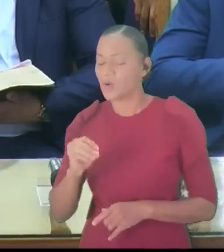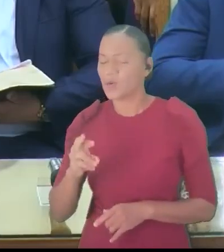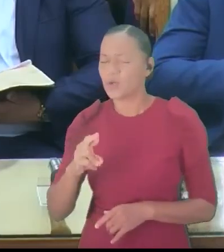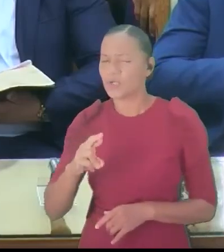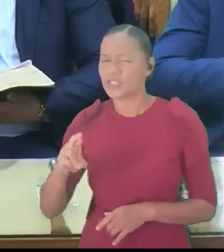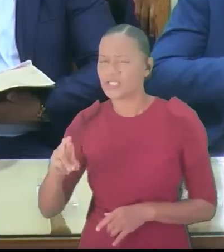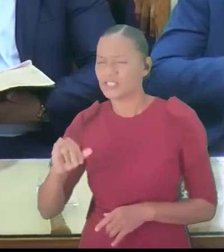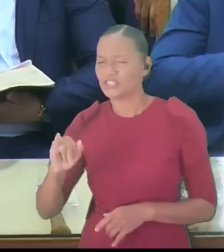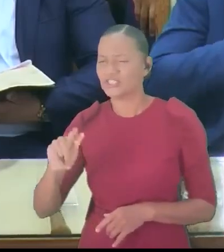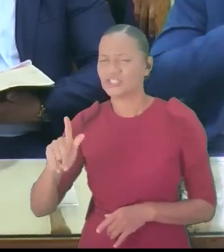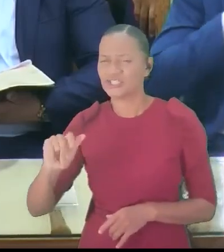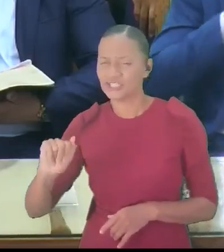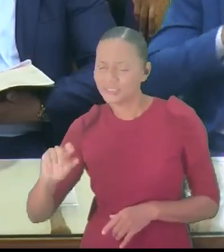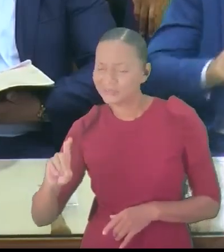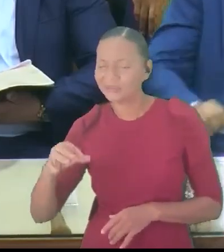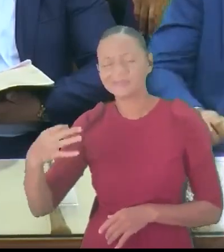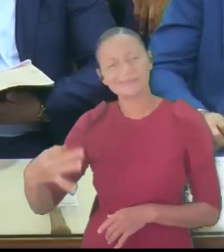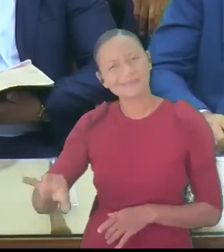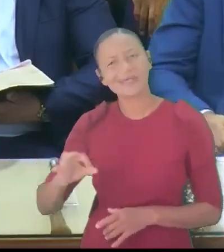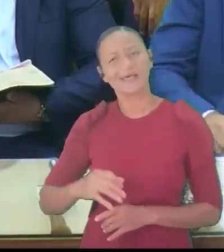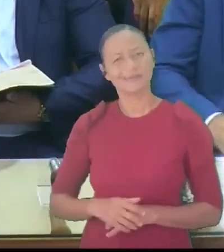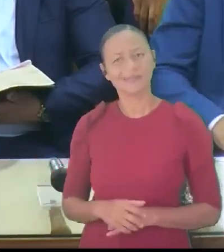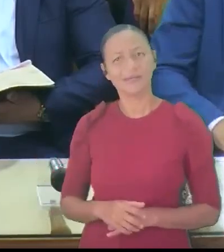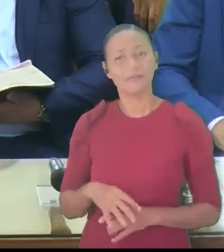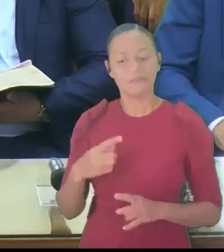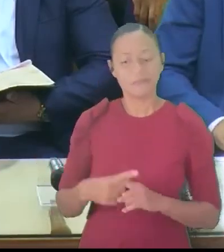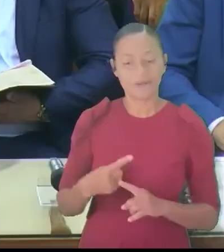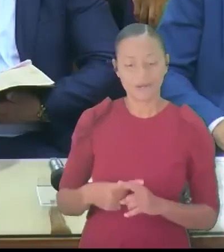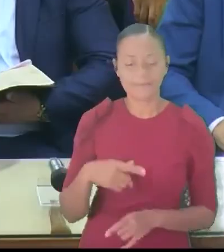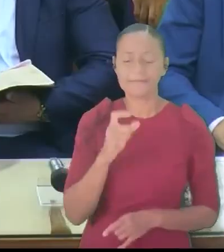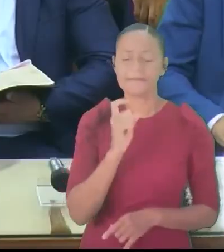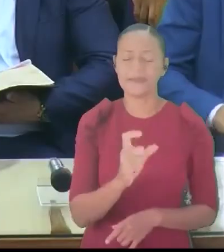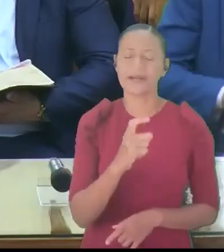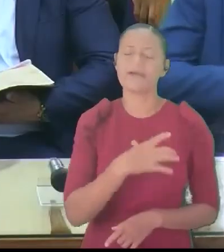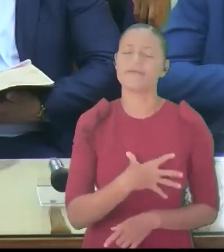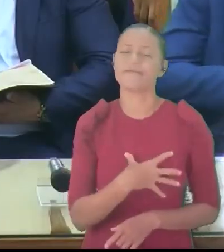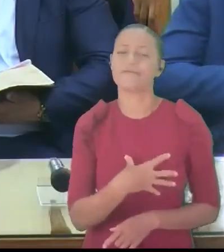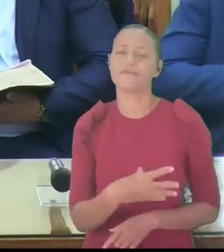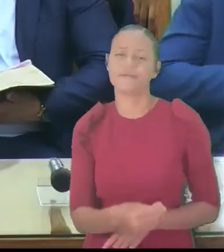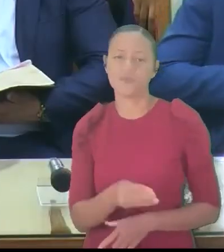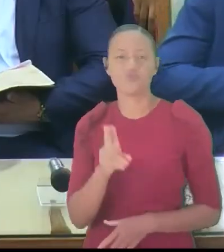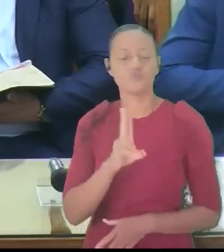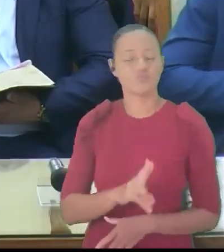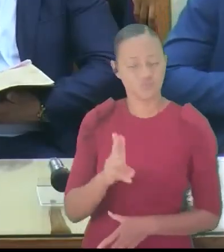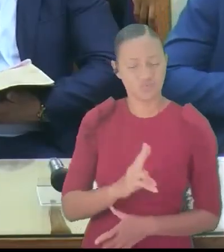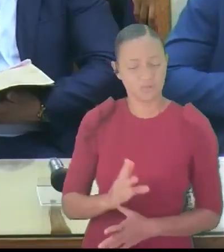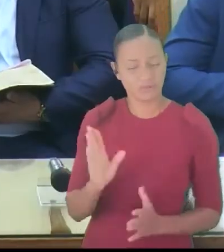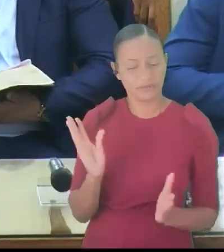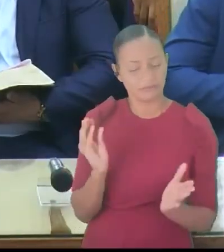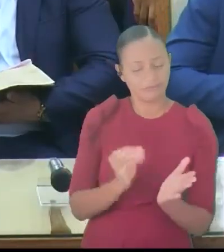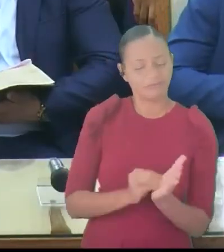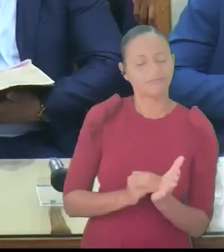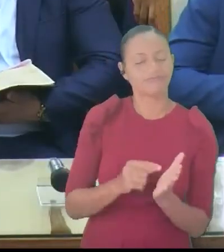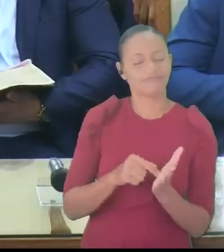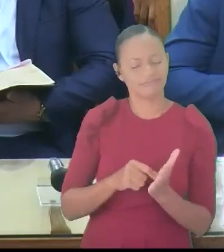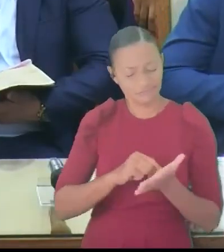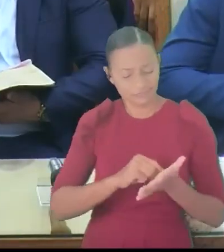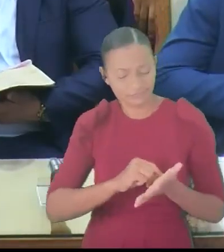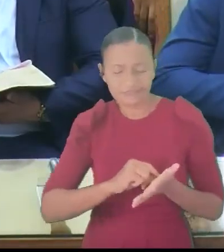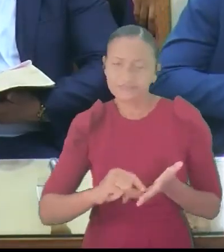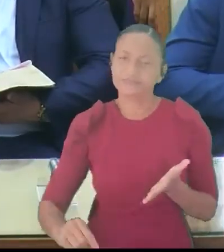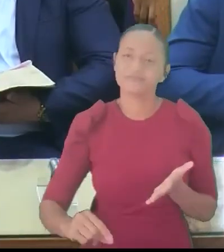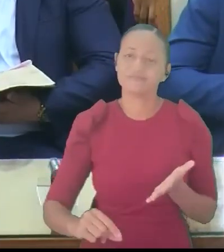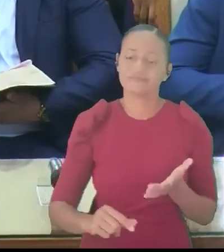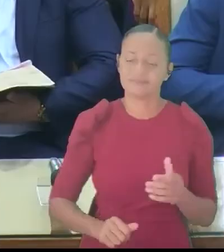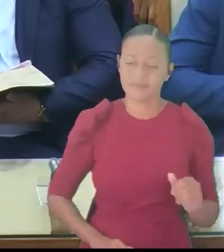Por quê? Porque essa palavra filho é usada na Bíblia só neste versículo